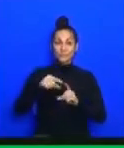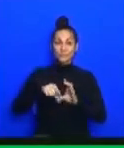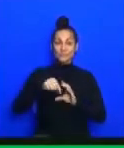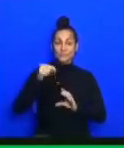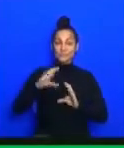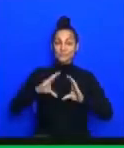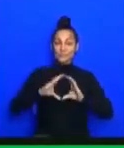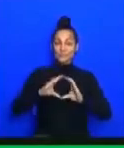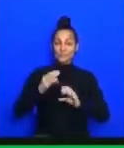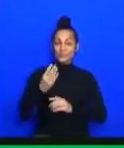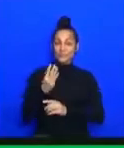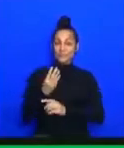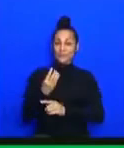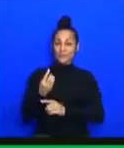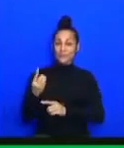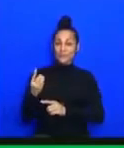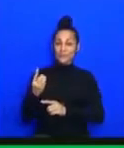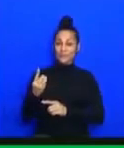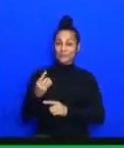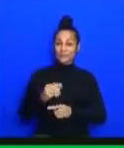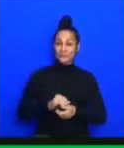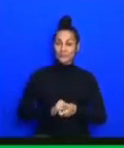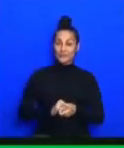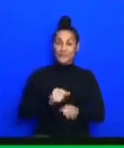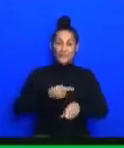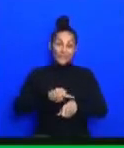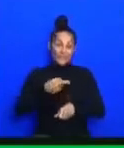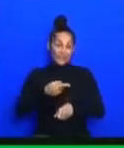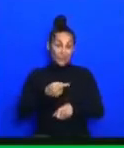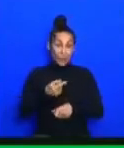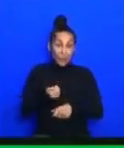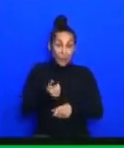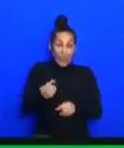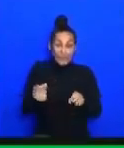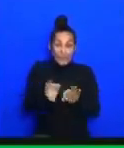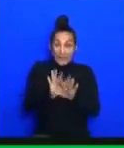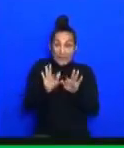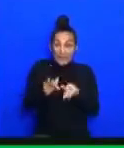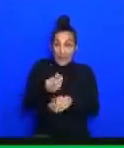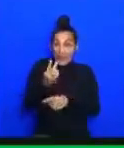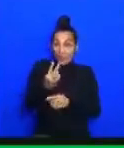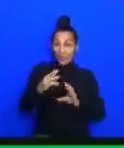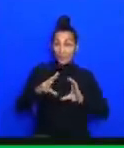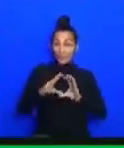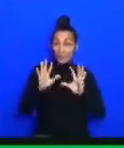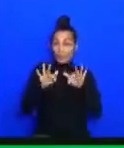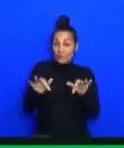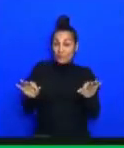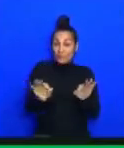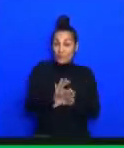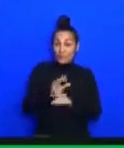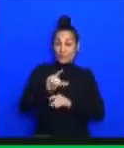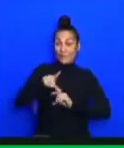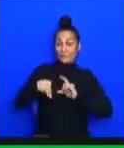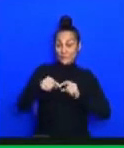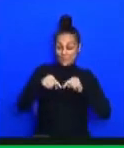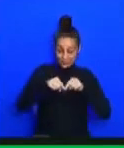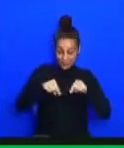bola sorteada, 41, número 41. E agora, falta muito pouco, duas bolas para fechar o